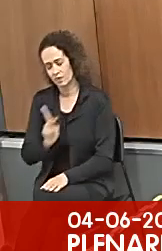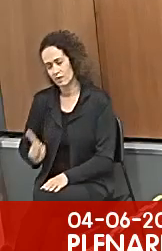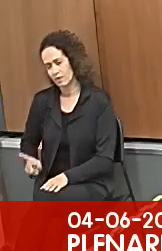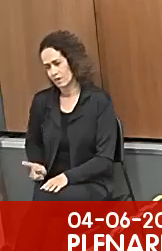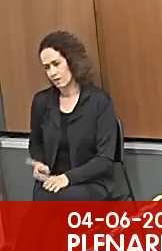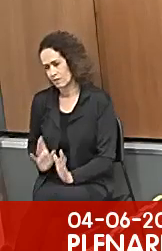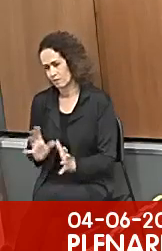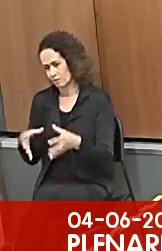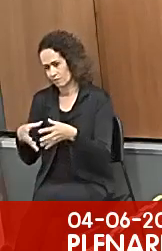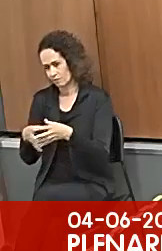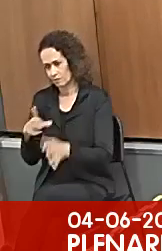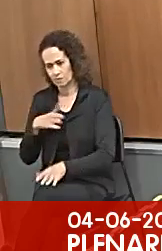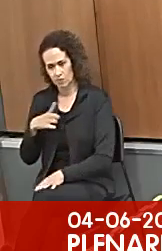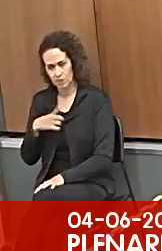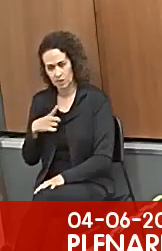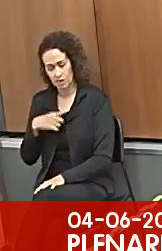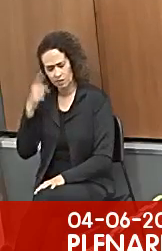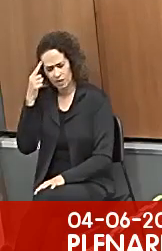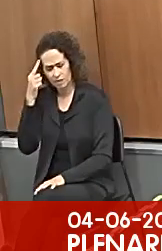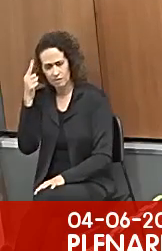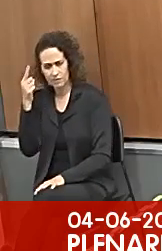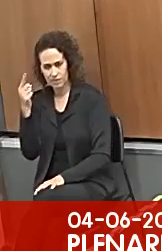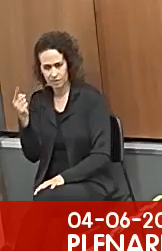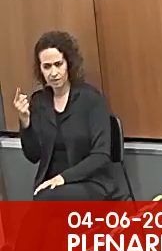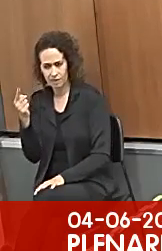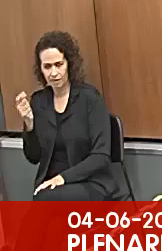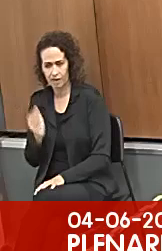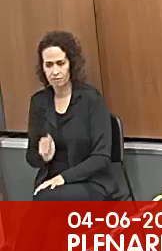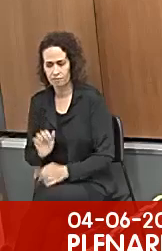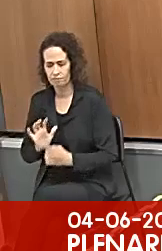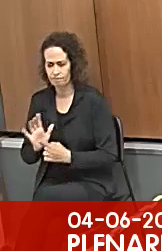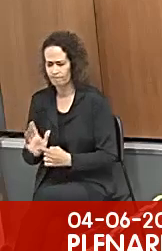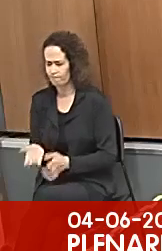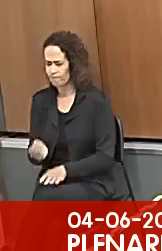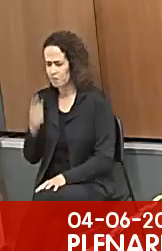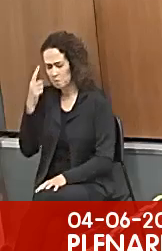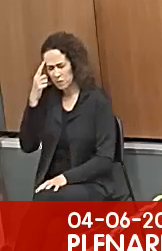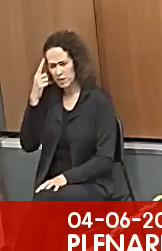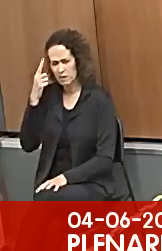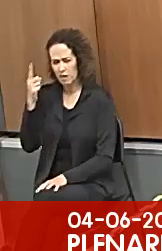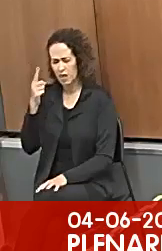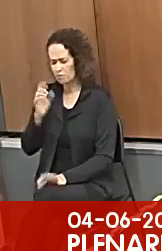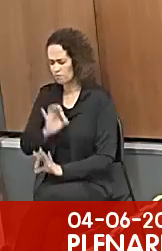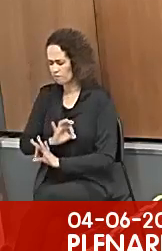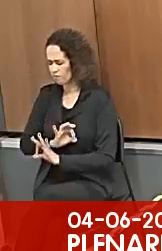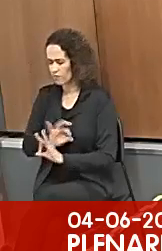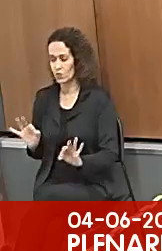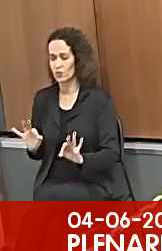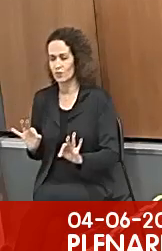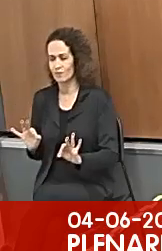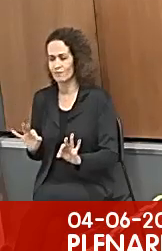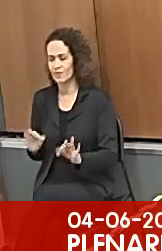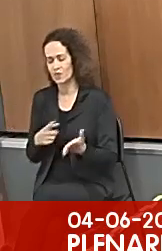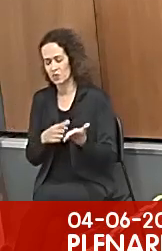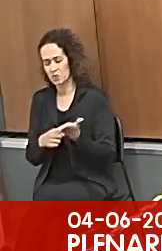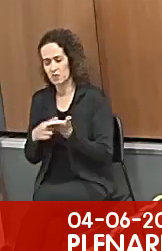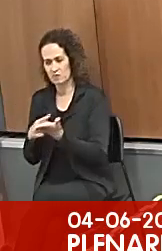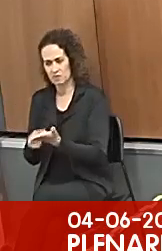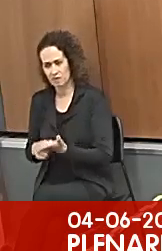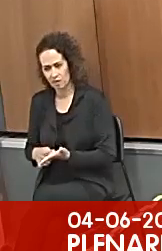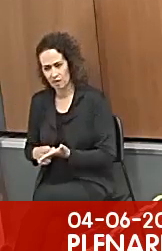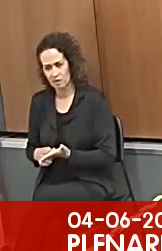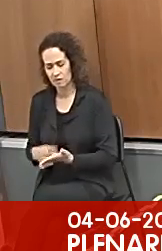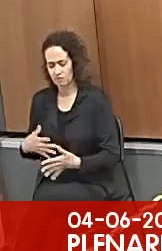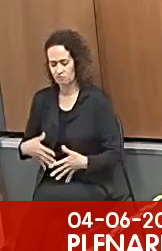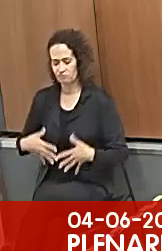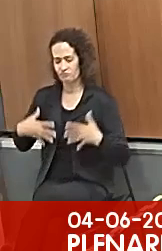essa ideia, que cabe aqui mais uma vez ressaltar. Brilhante ideia de trazê-las e homenageá-las. E